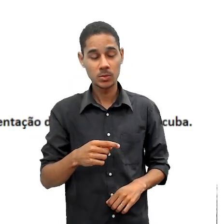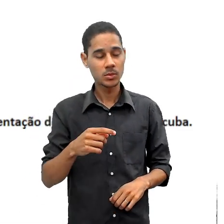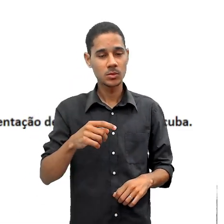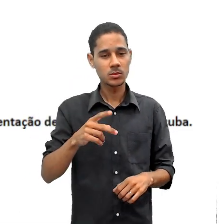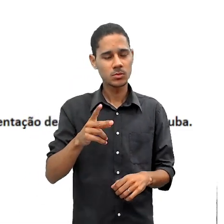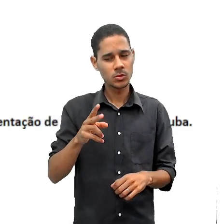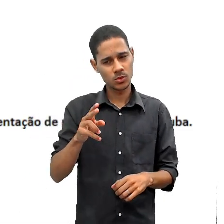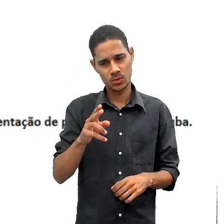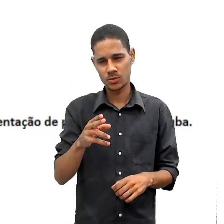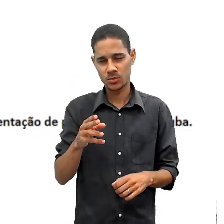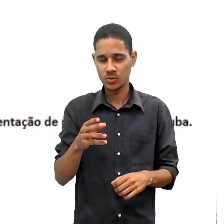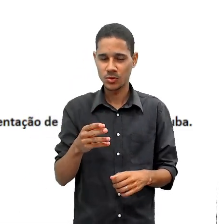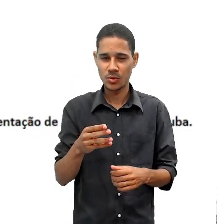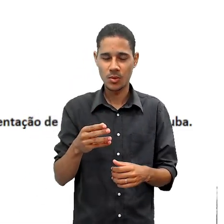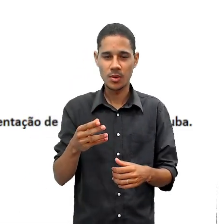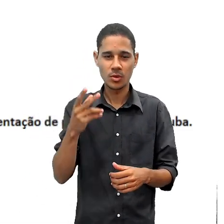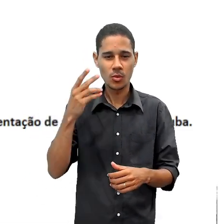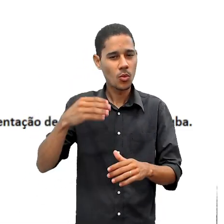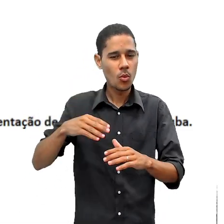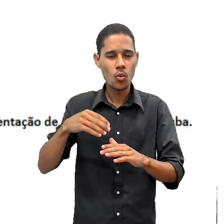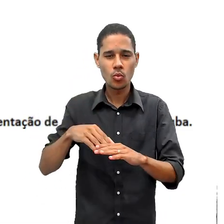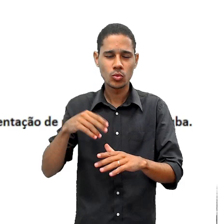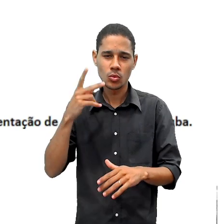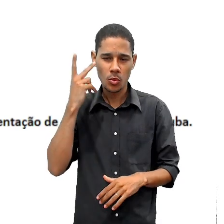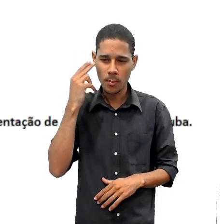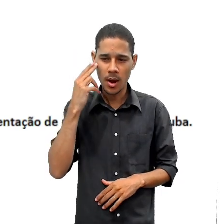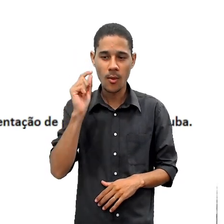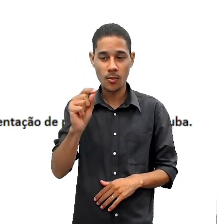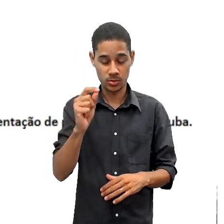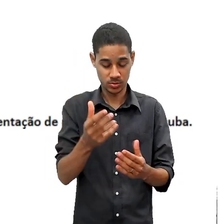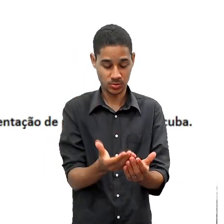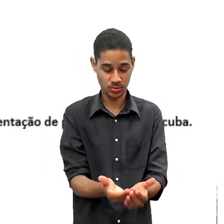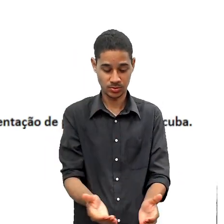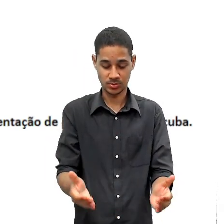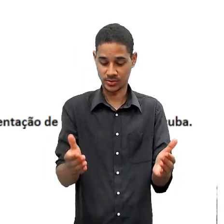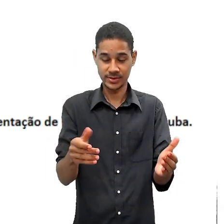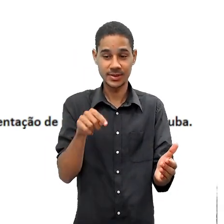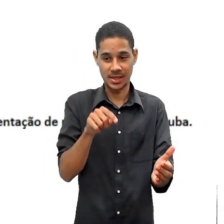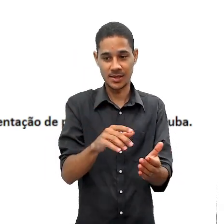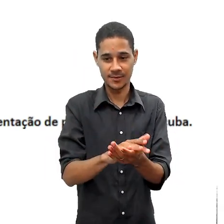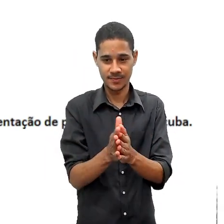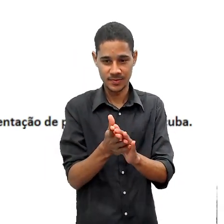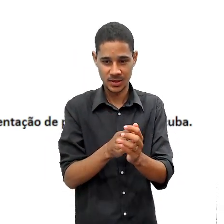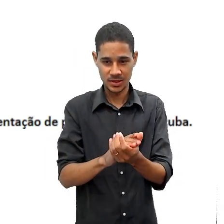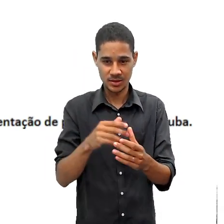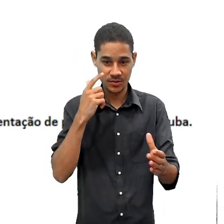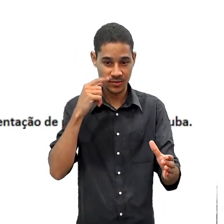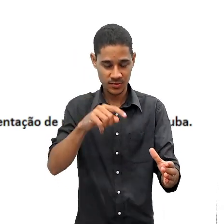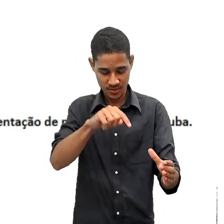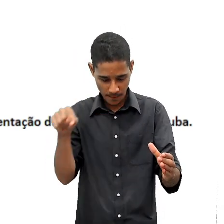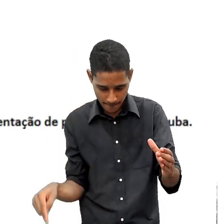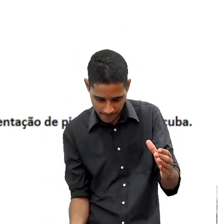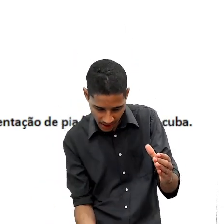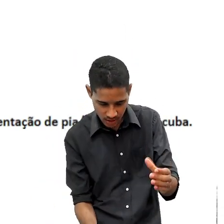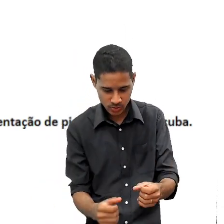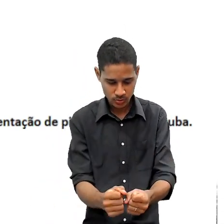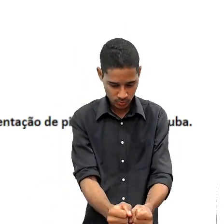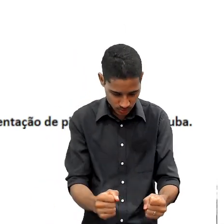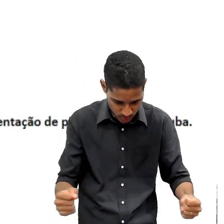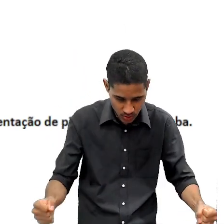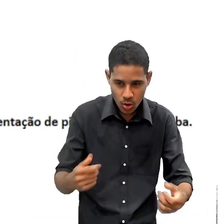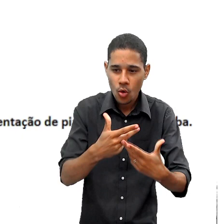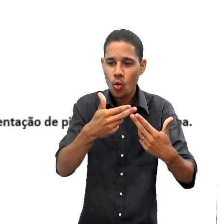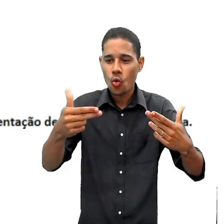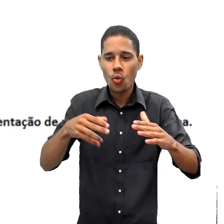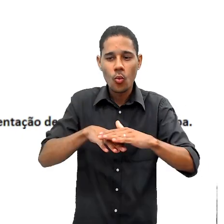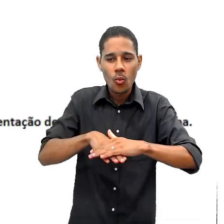e as pias de cozinha, né? As cubas, as bancadas, a gente utiliza a parte de baixo como um espaço para armários. Né? É